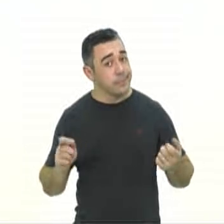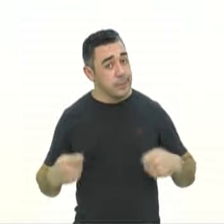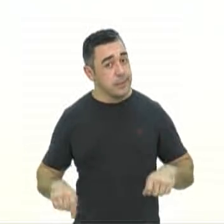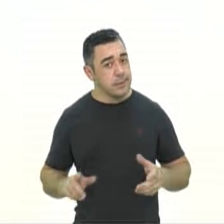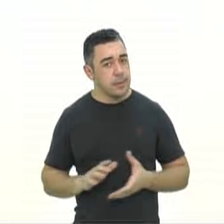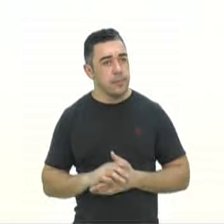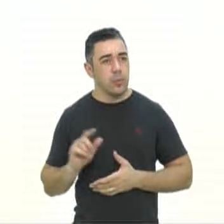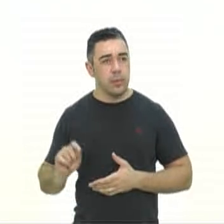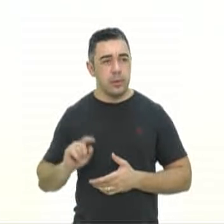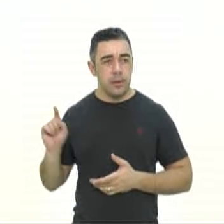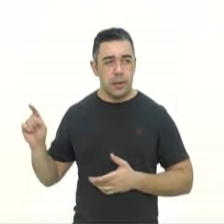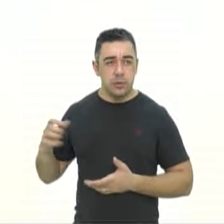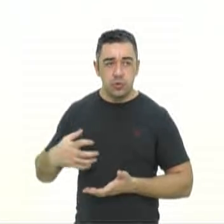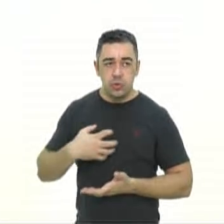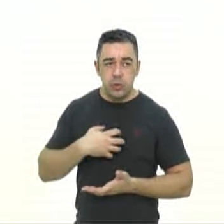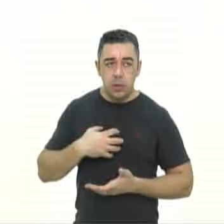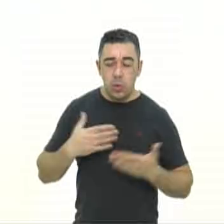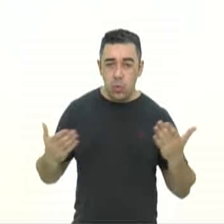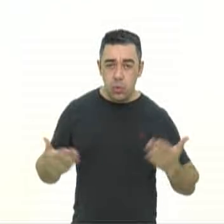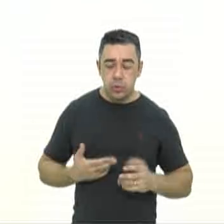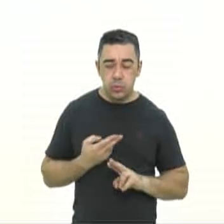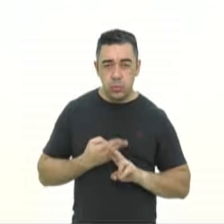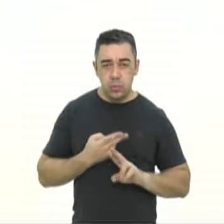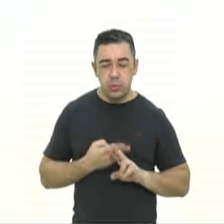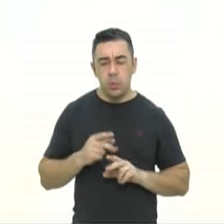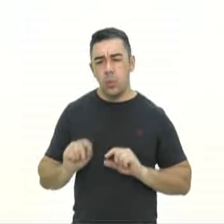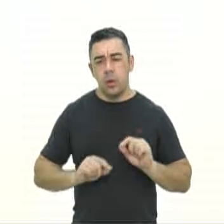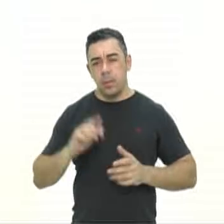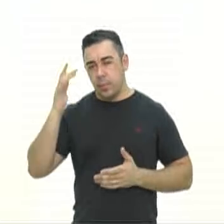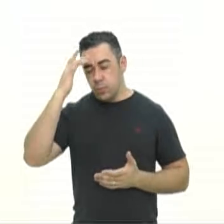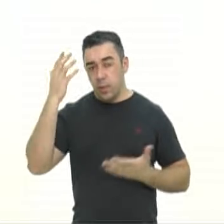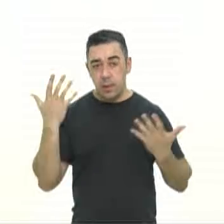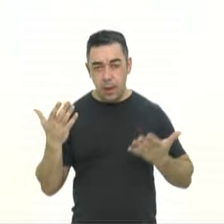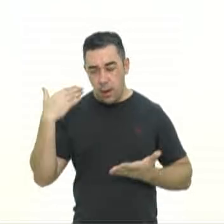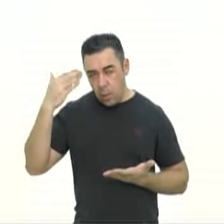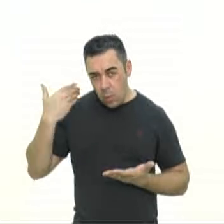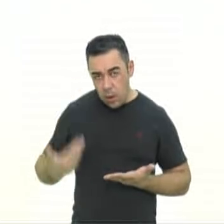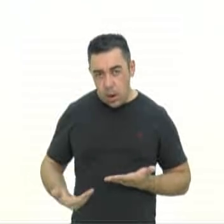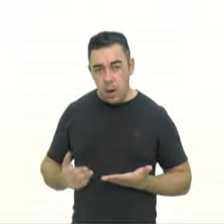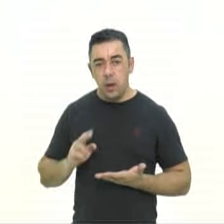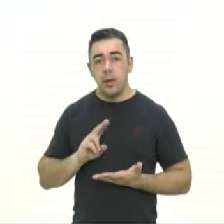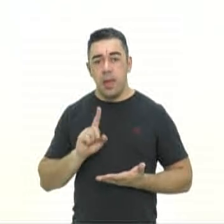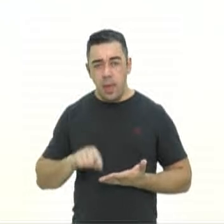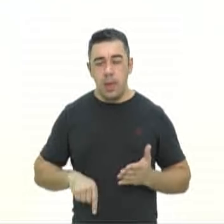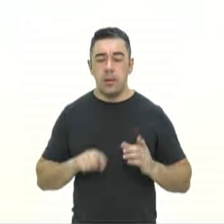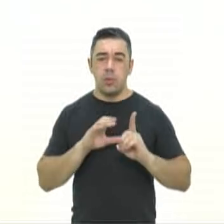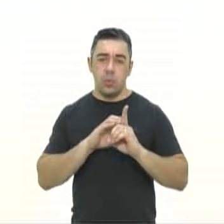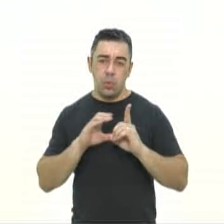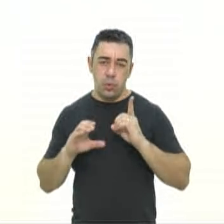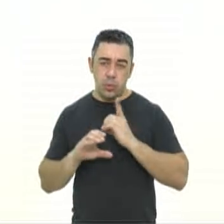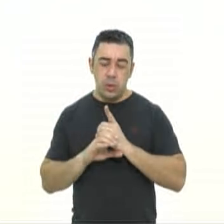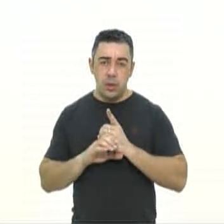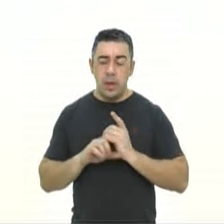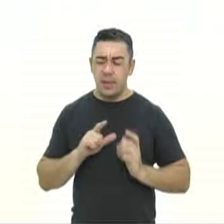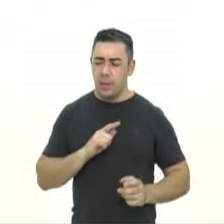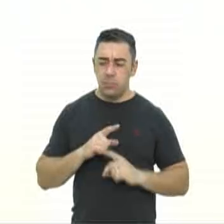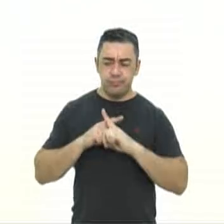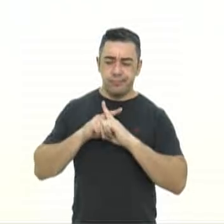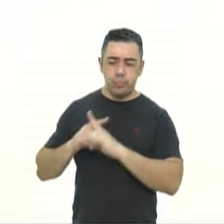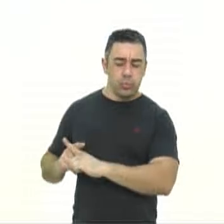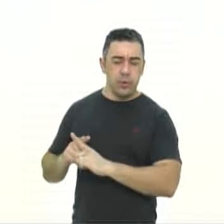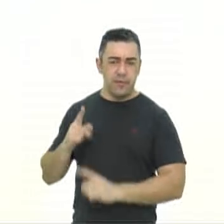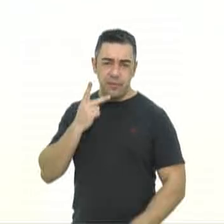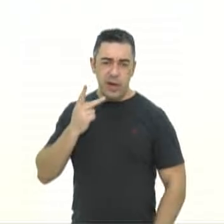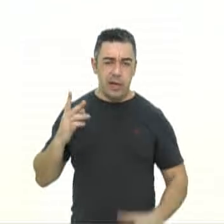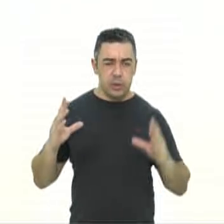Este desventurado estilo que hoje se usa, os que querem honrar chamam-lhe culto, os que o condenam chamam-lhe